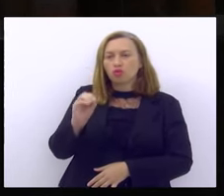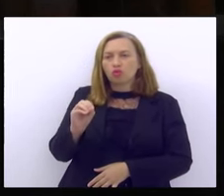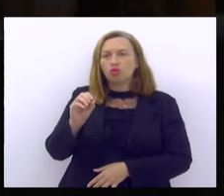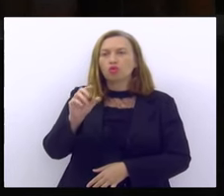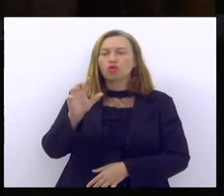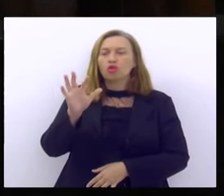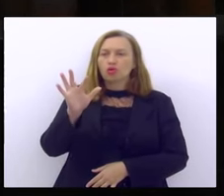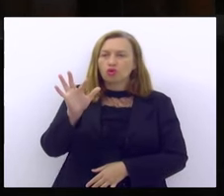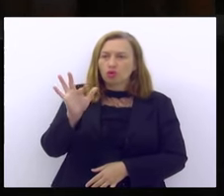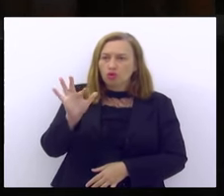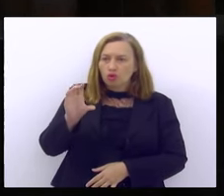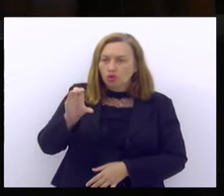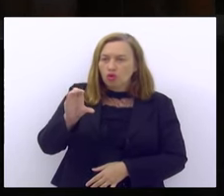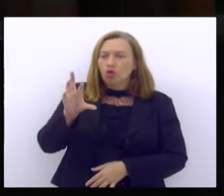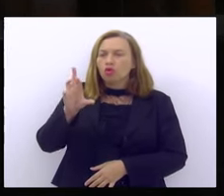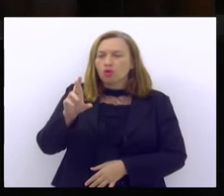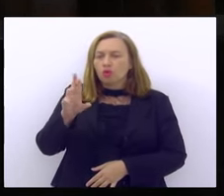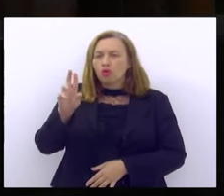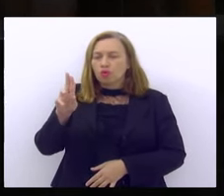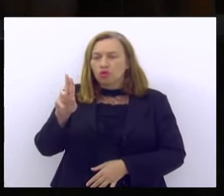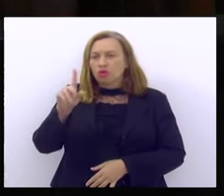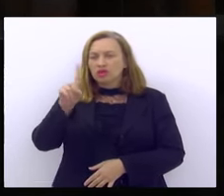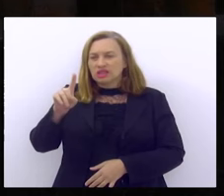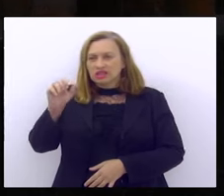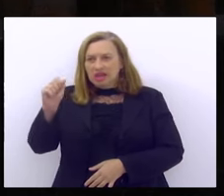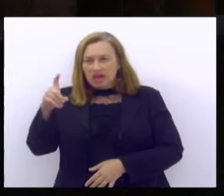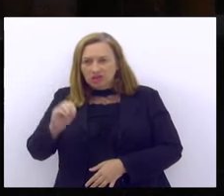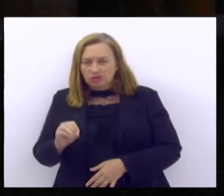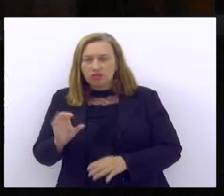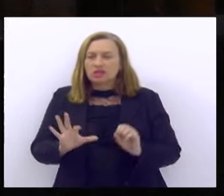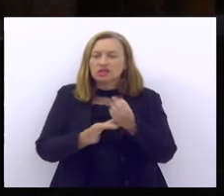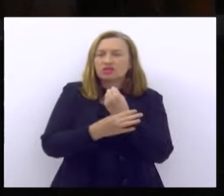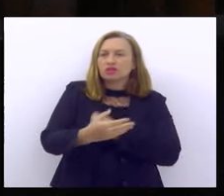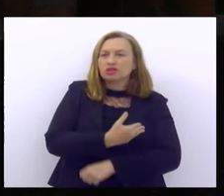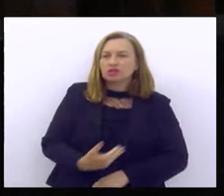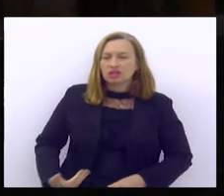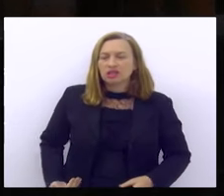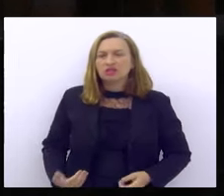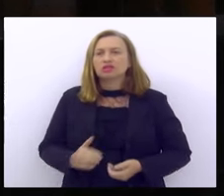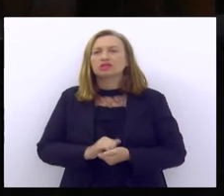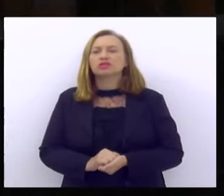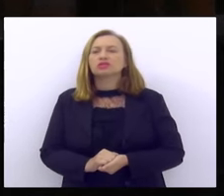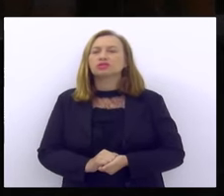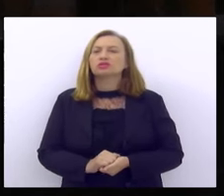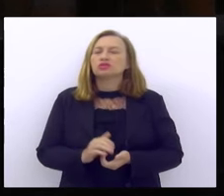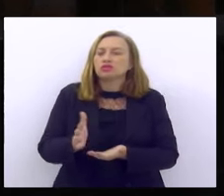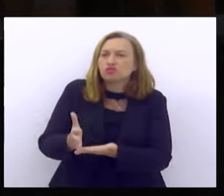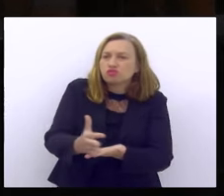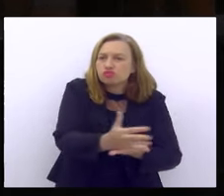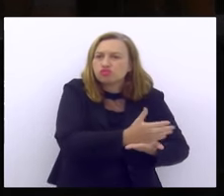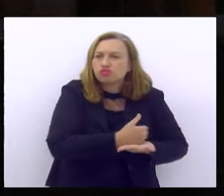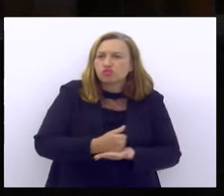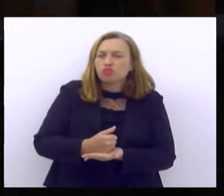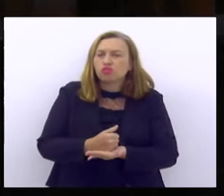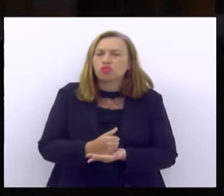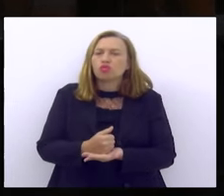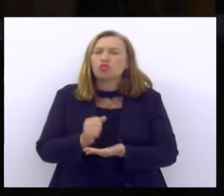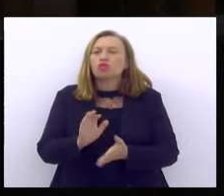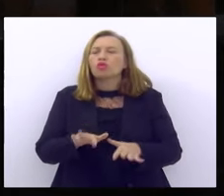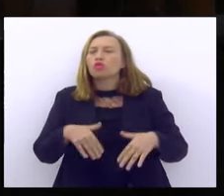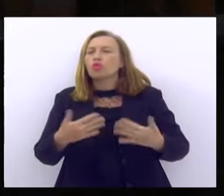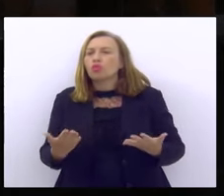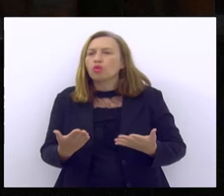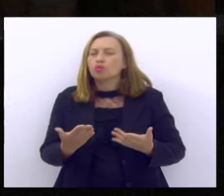de pesquisa no campo da segurança pública, e os dados do Fogo Cruzado dão conta de quanto o ciclo de